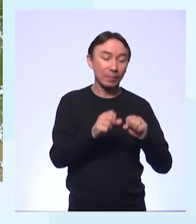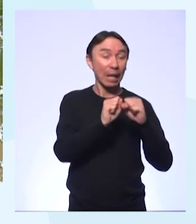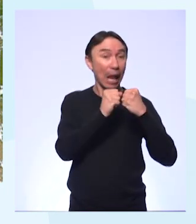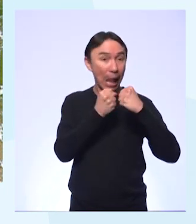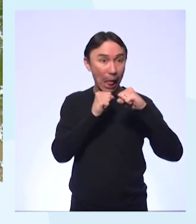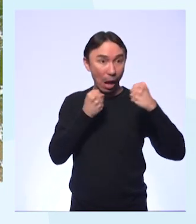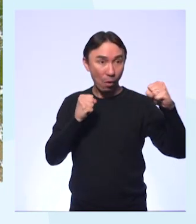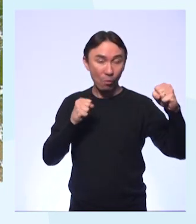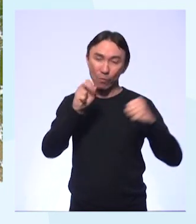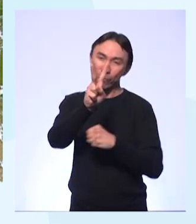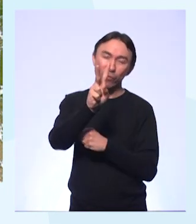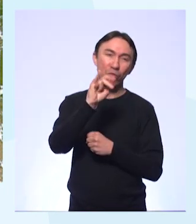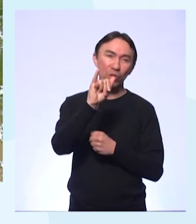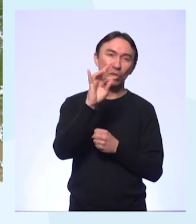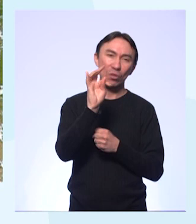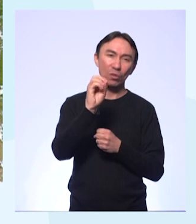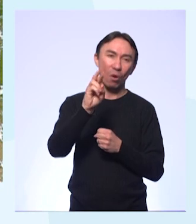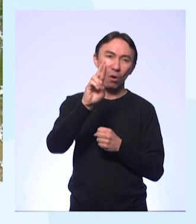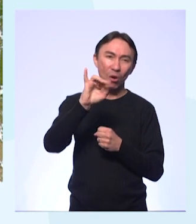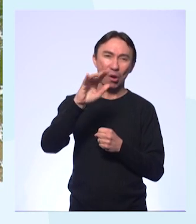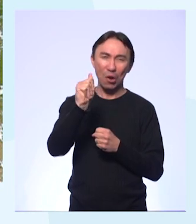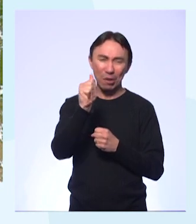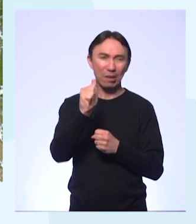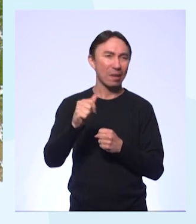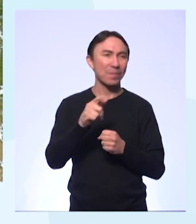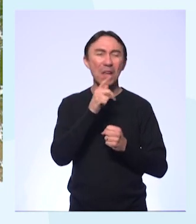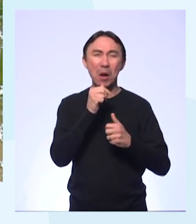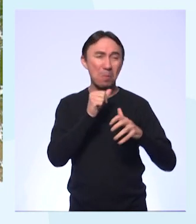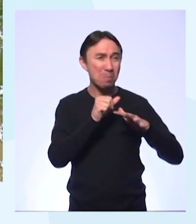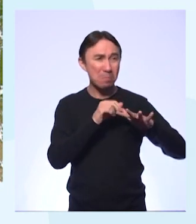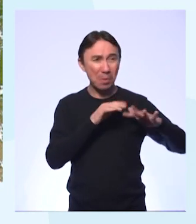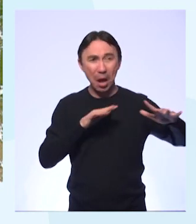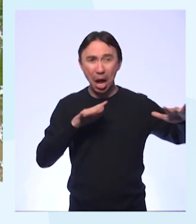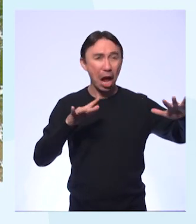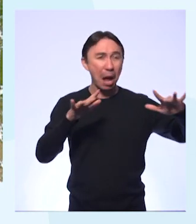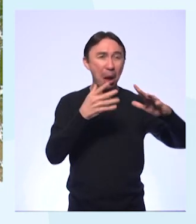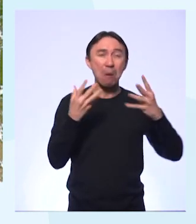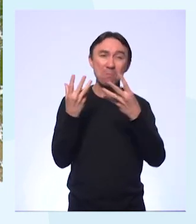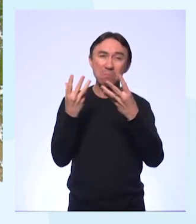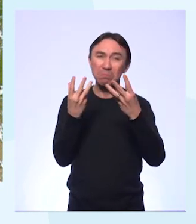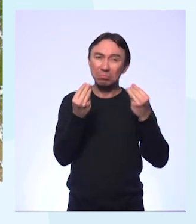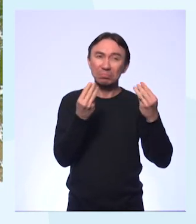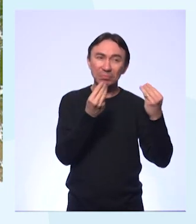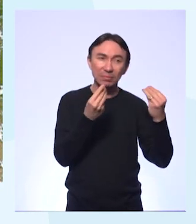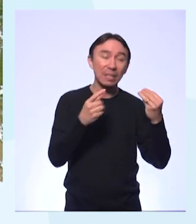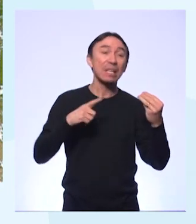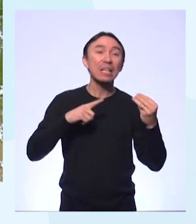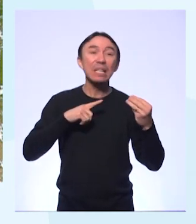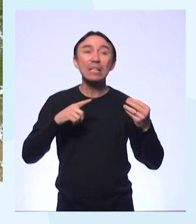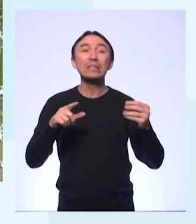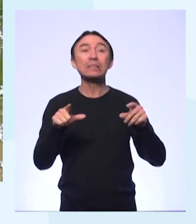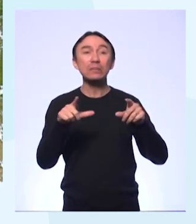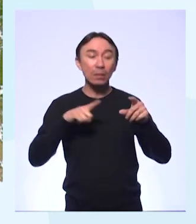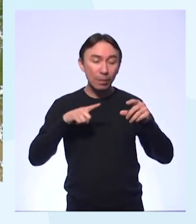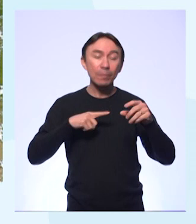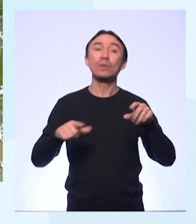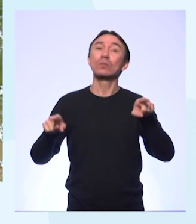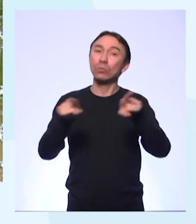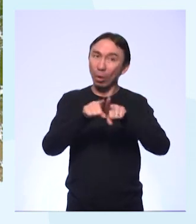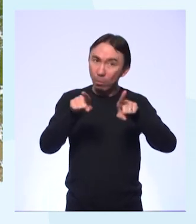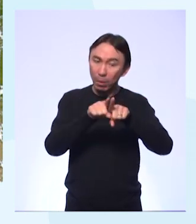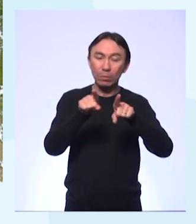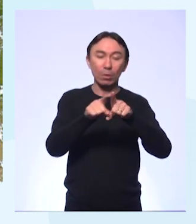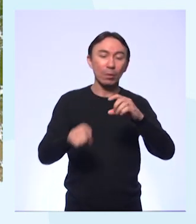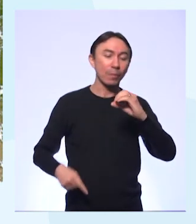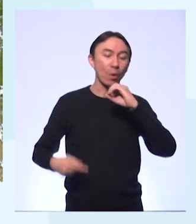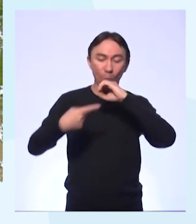grandes lagos africanos. Tá? São diversos lagos, né? Ele é cortado pela linha do Equador, tá? Não dá para